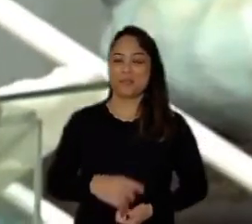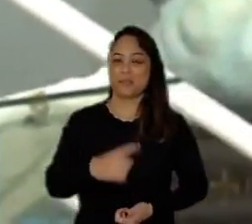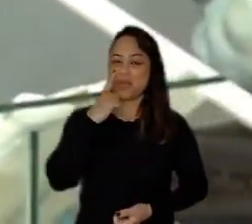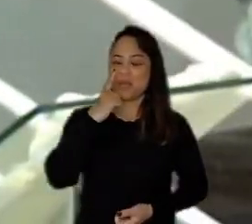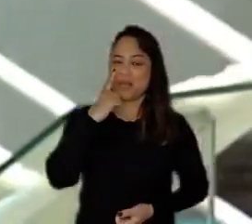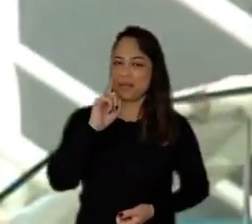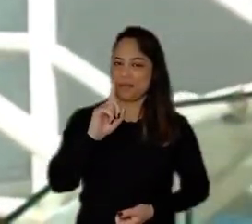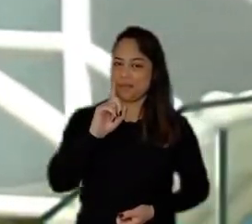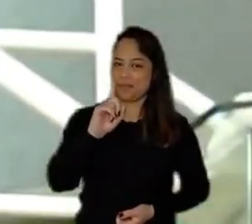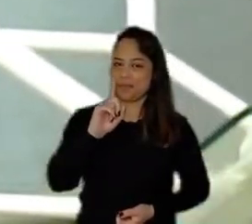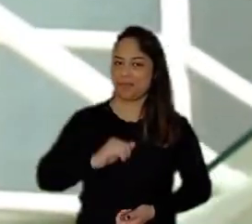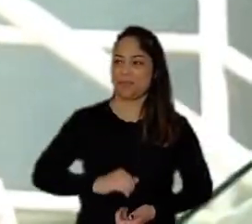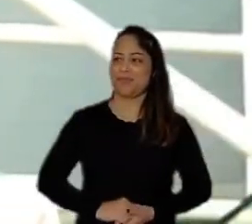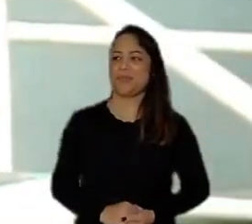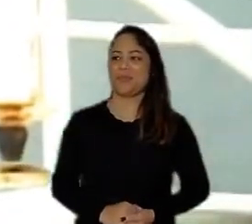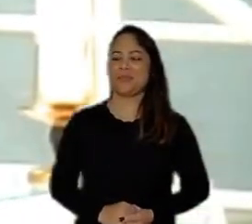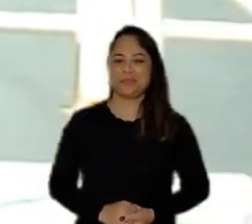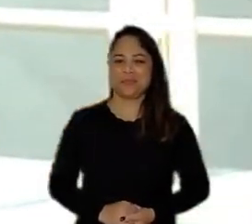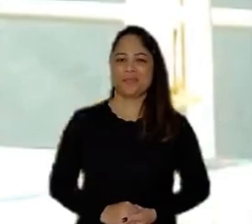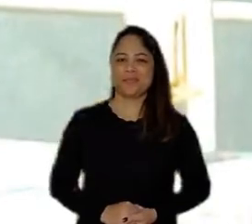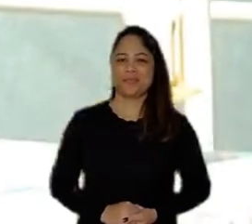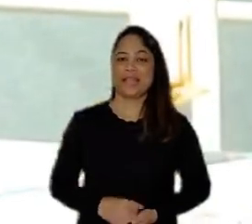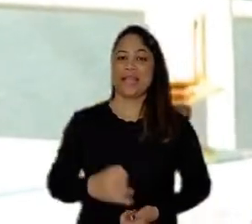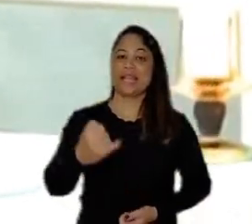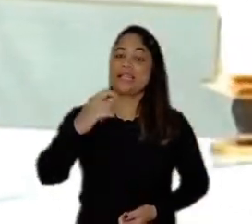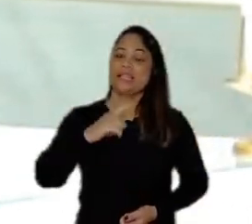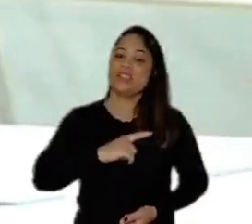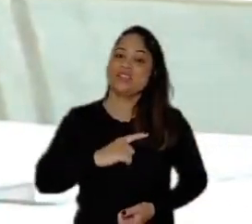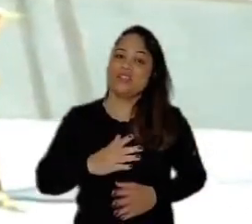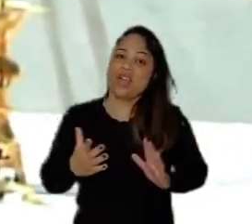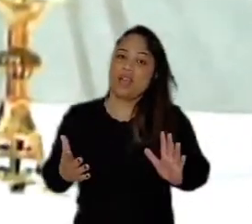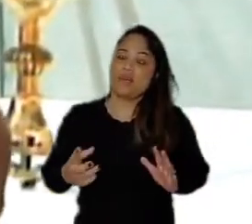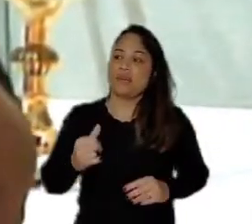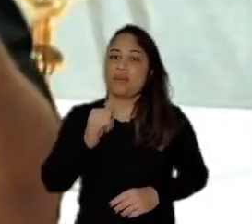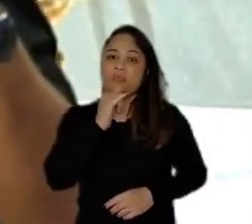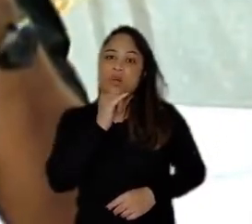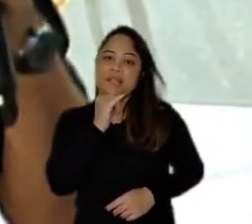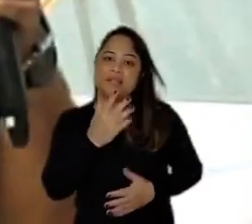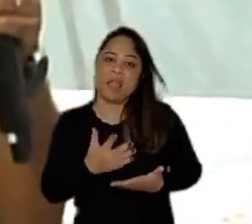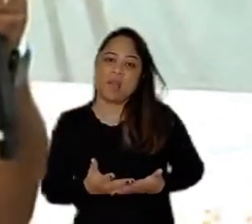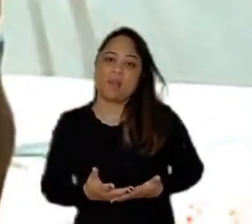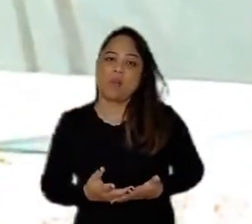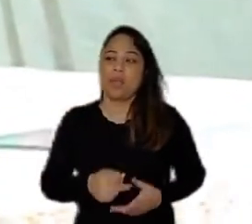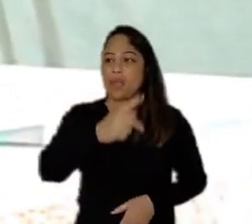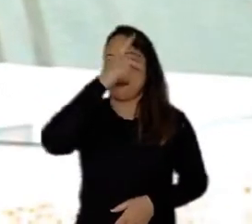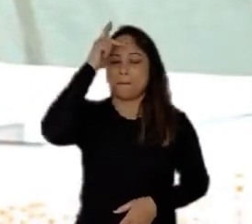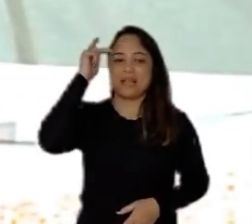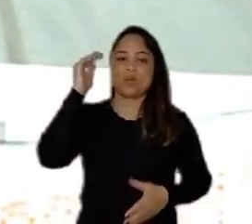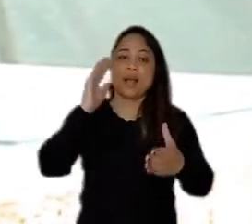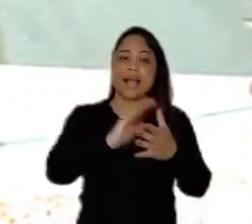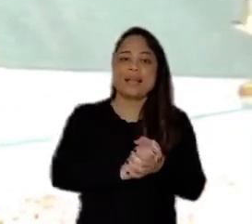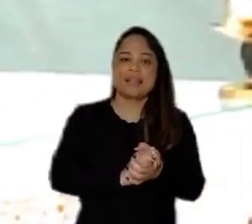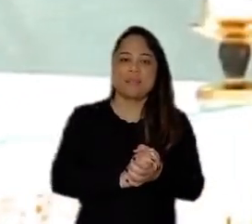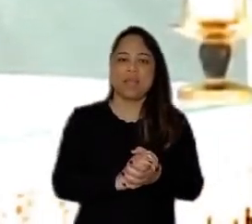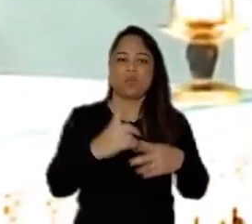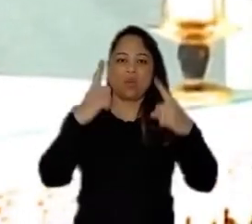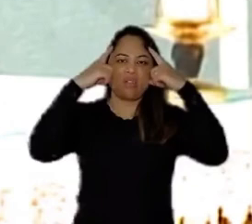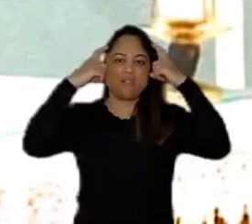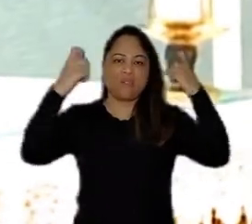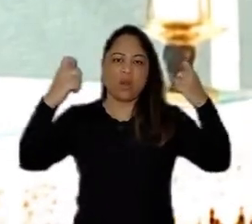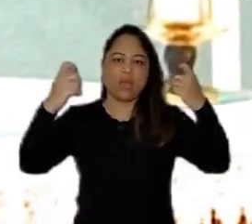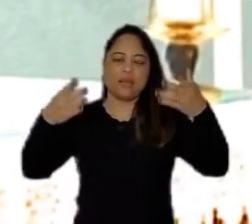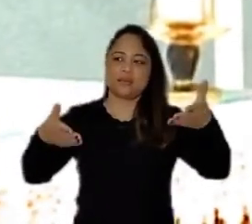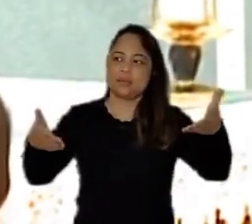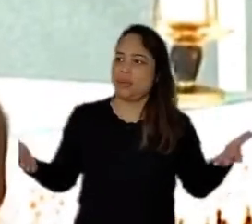É claro que, se tiver um assédio moral, um assédio físico, uma violência, eu, o padre,